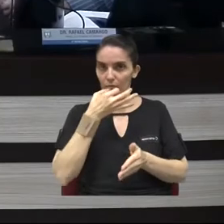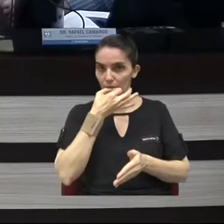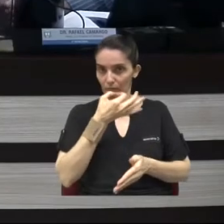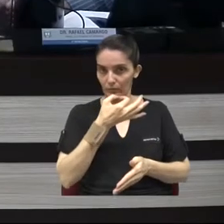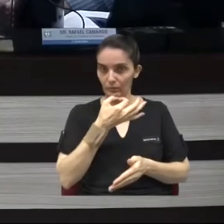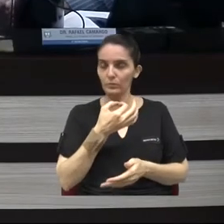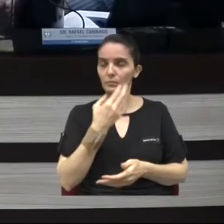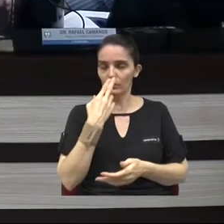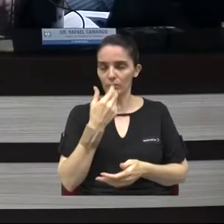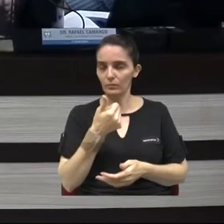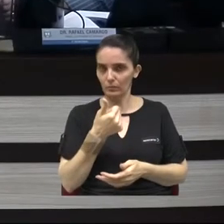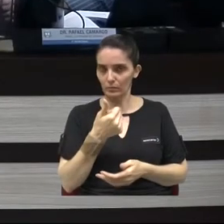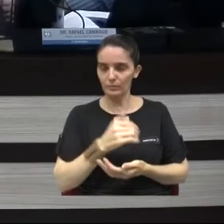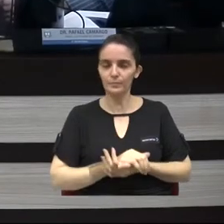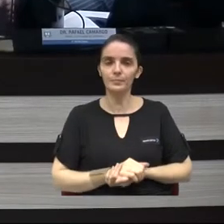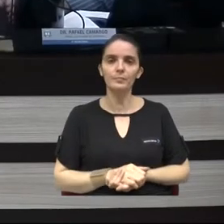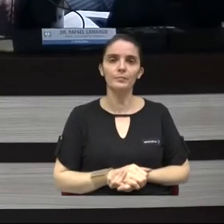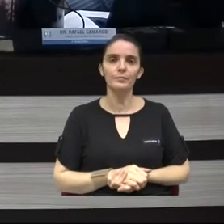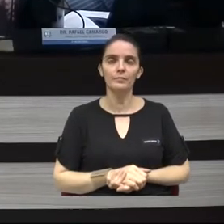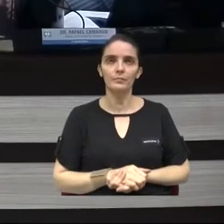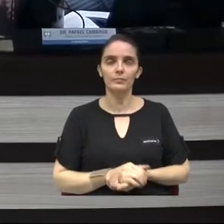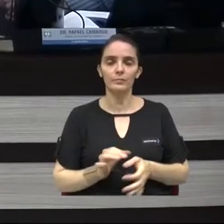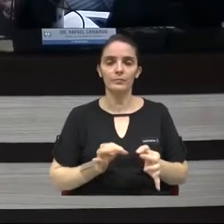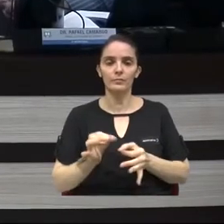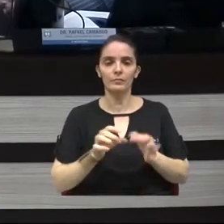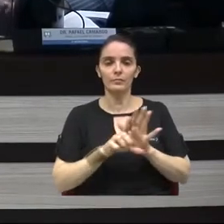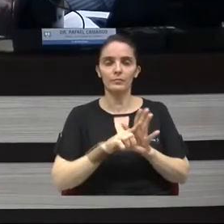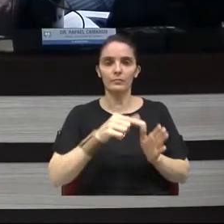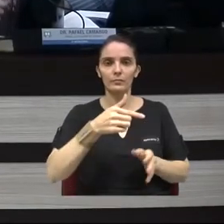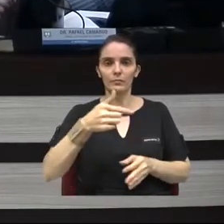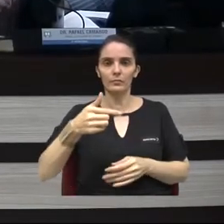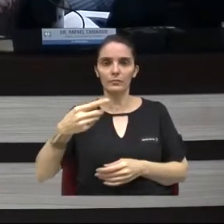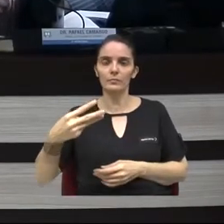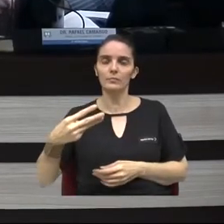projeto são favoráveis. Projeto de lei